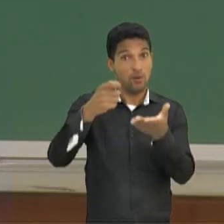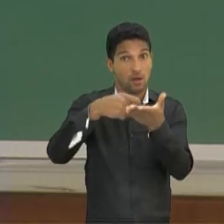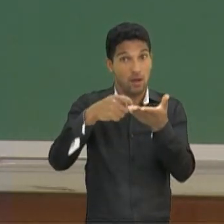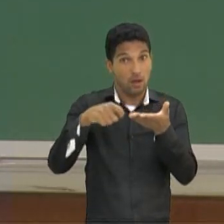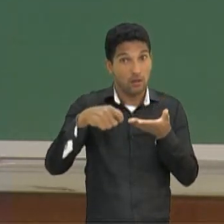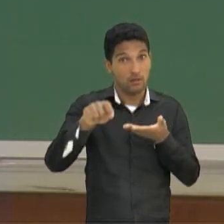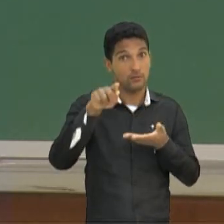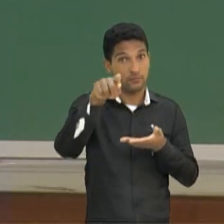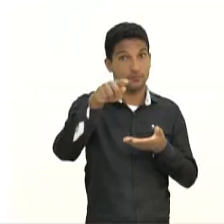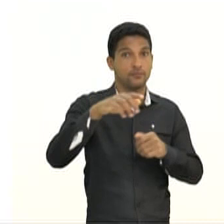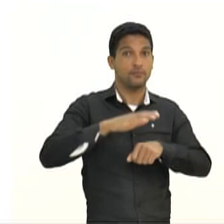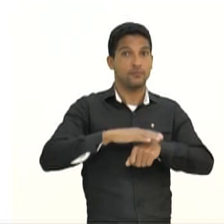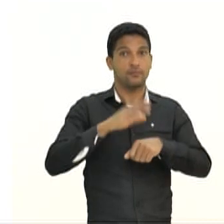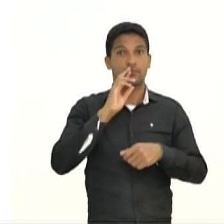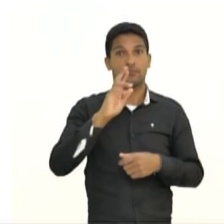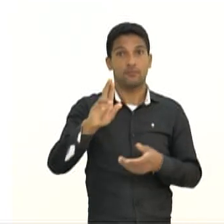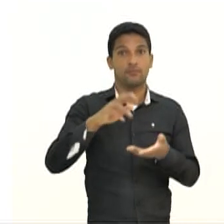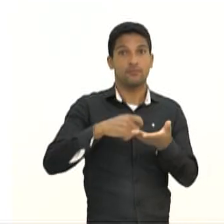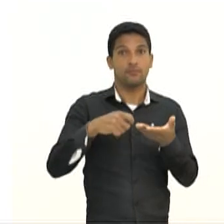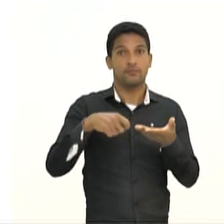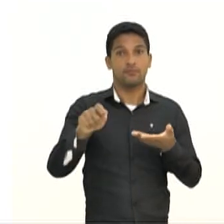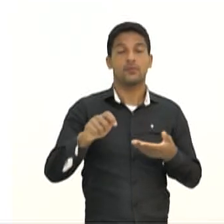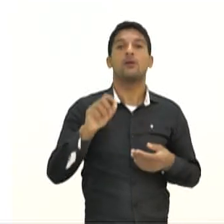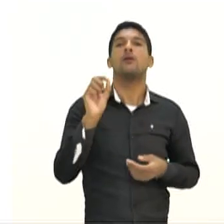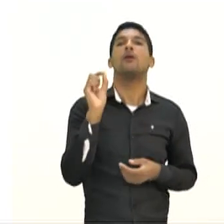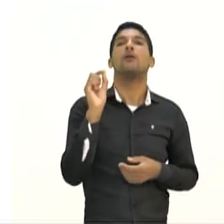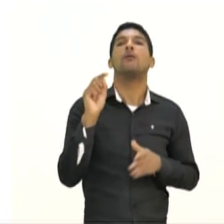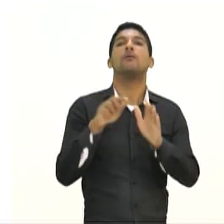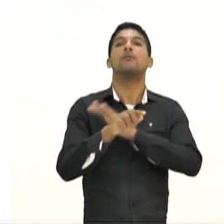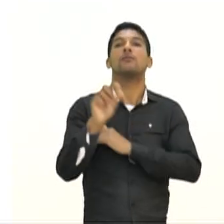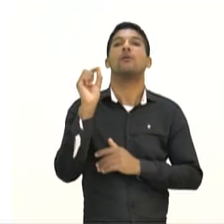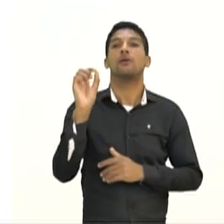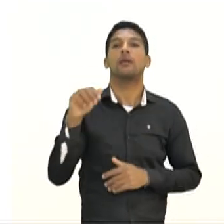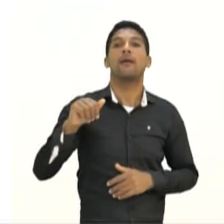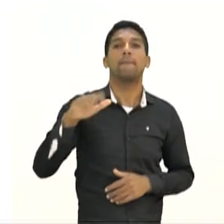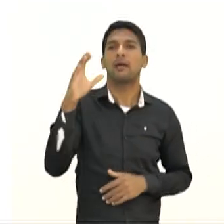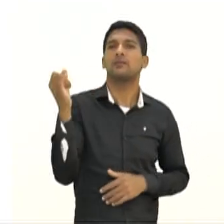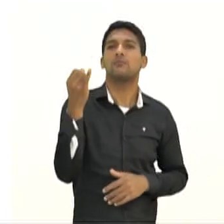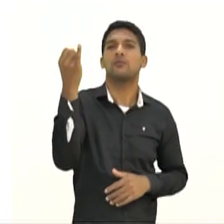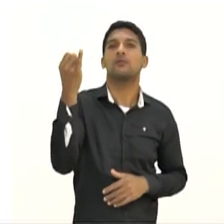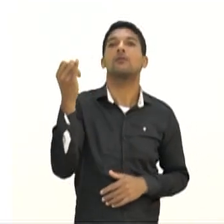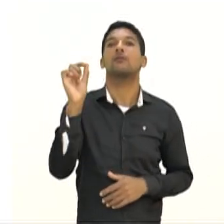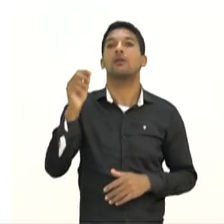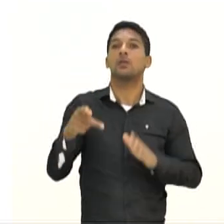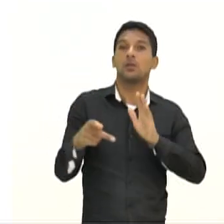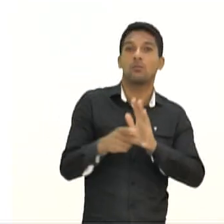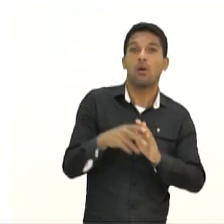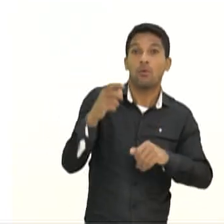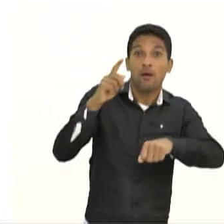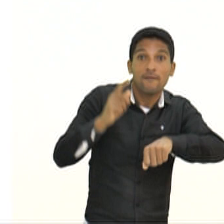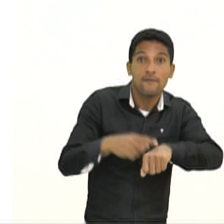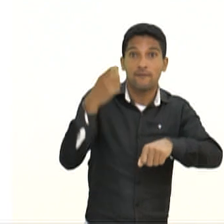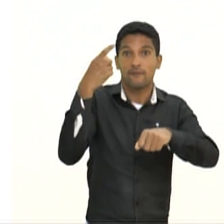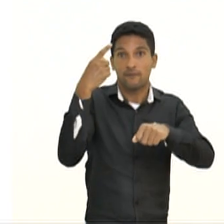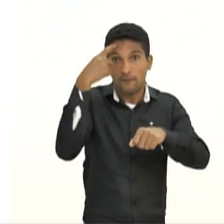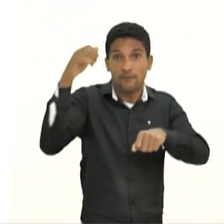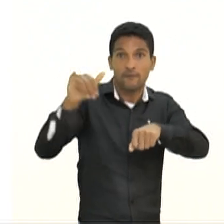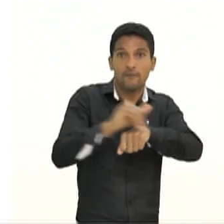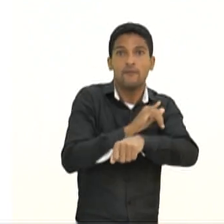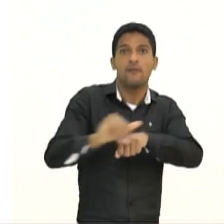nas suas anotações. O que é mais importante para a prática da improvisação? Um tempinho lá, já voltamos.